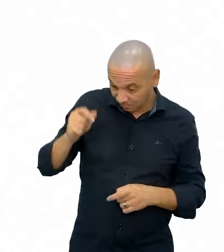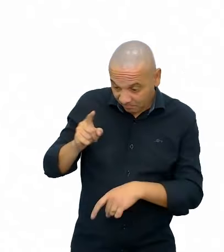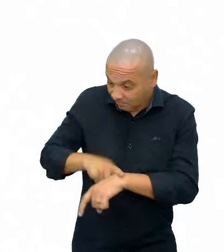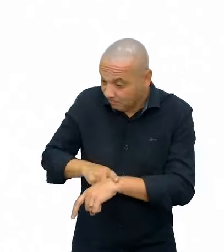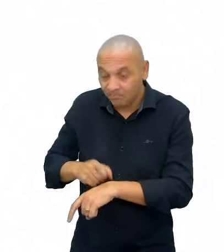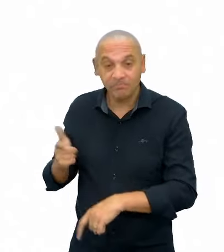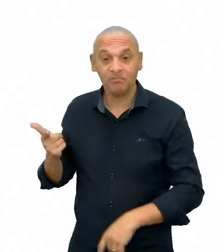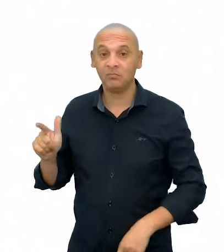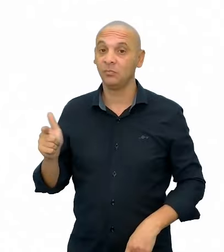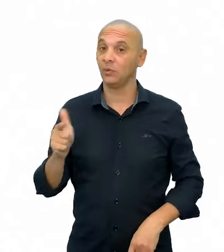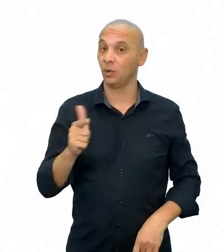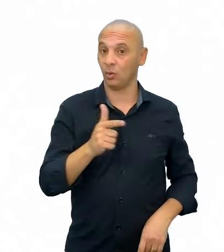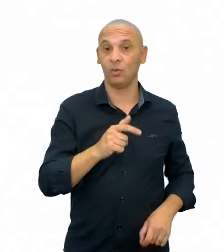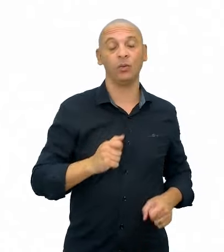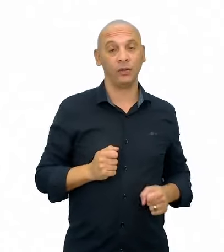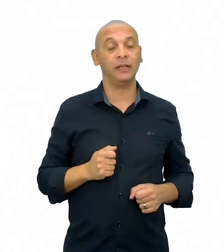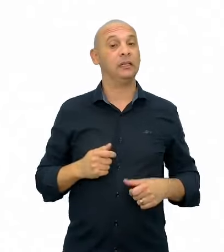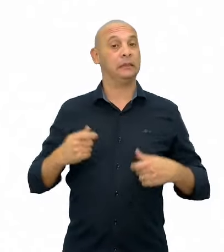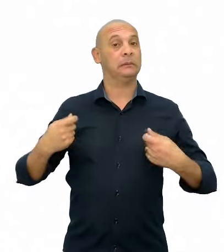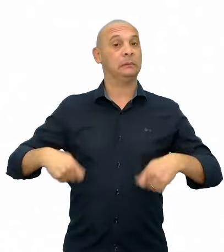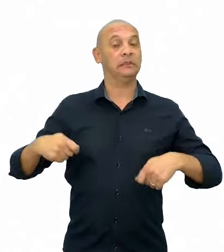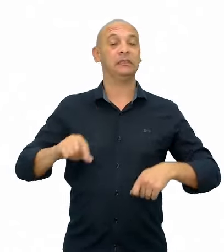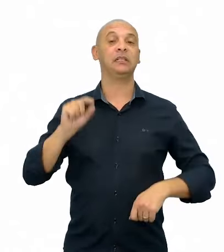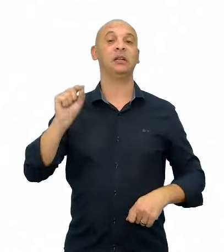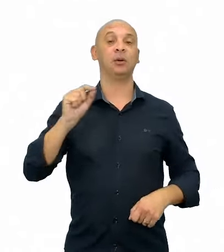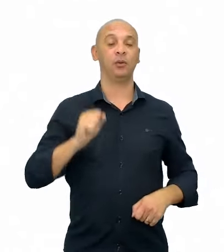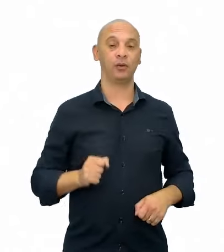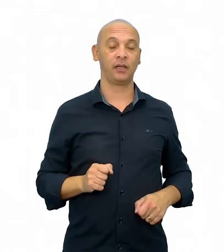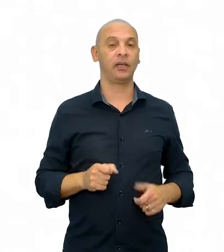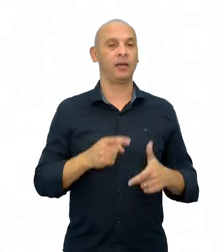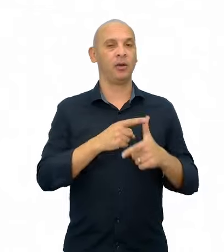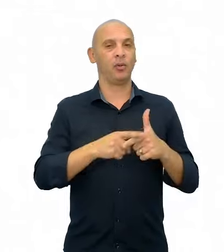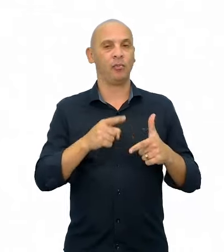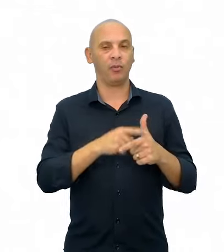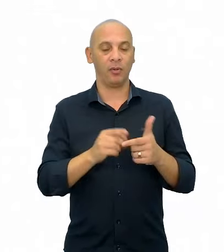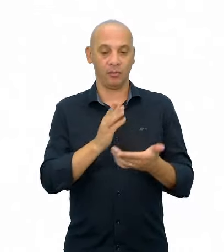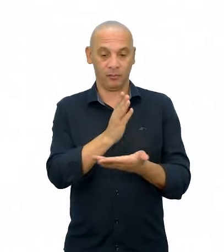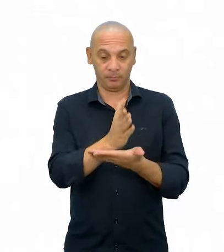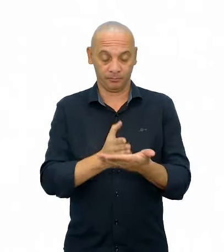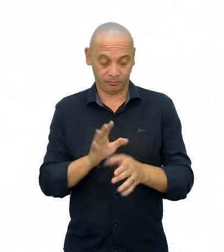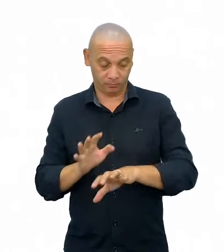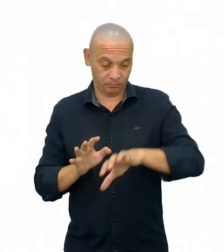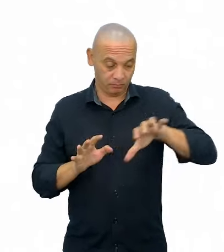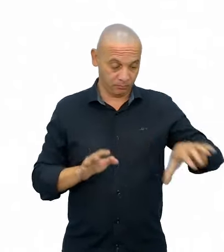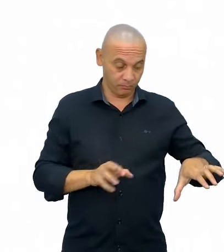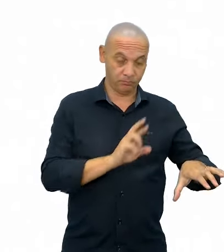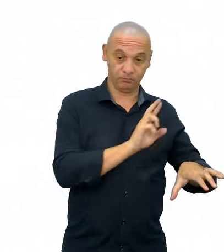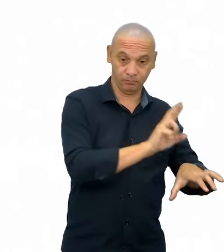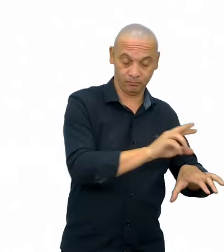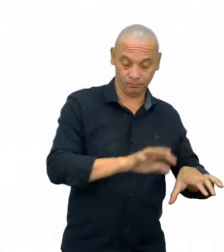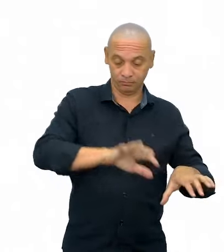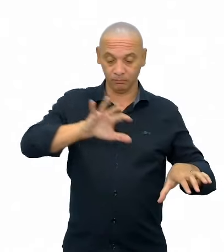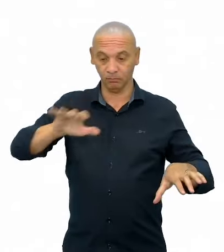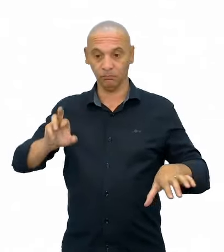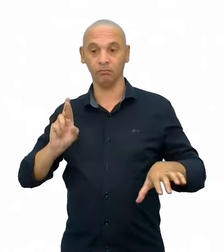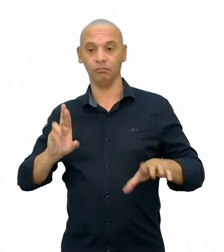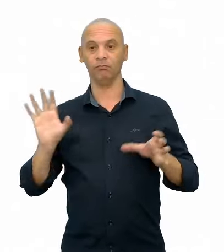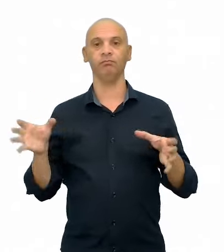imediata. Logo, se faz necessário dividir em problemas menores para chegar às possíveis